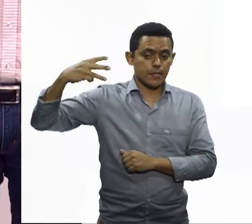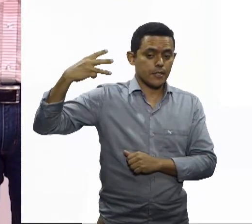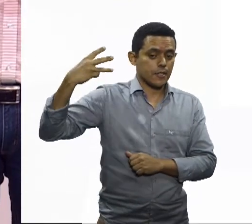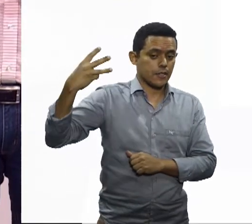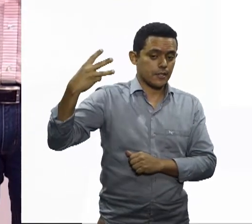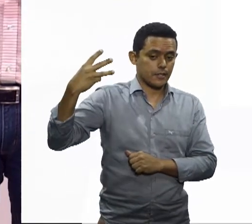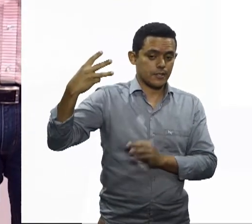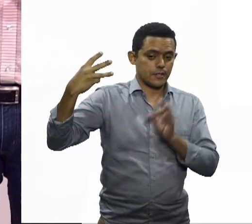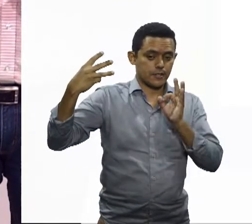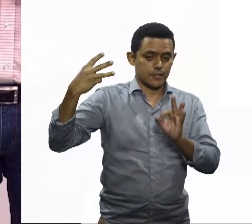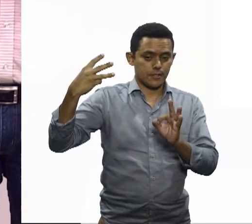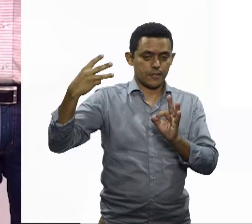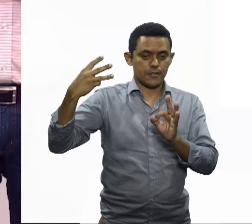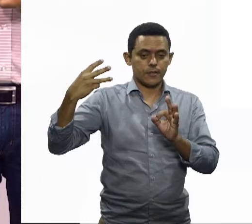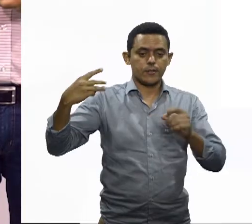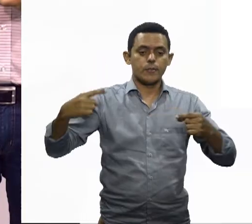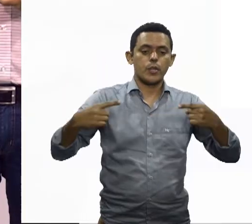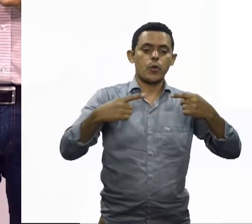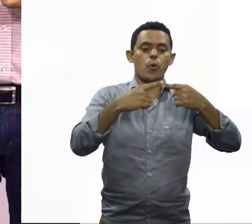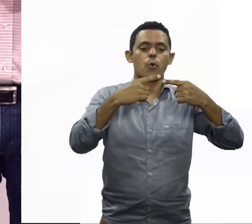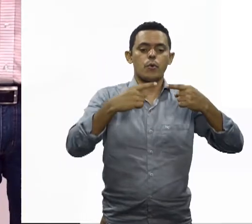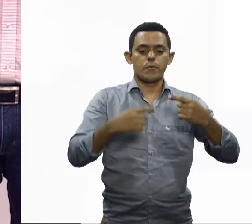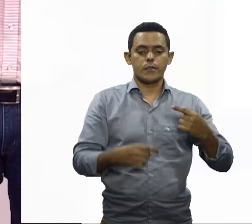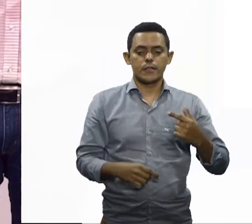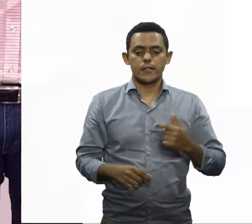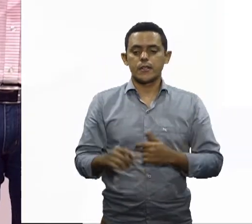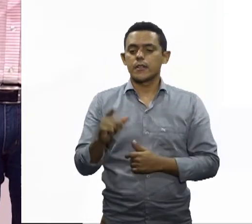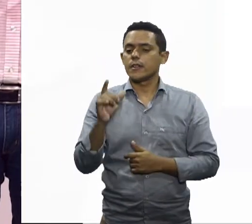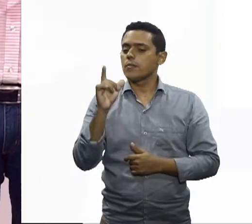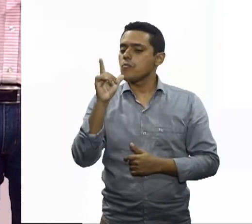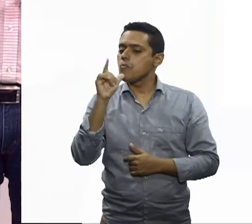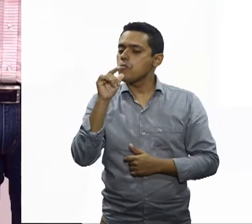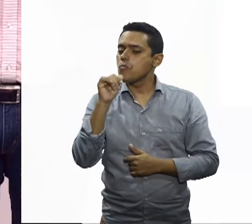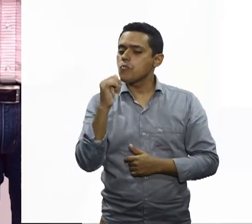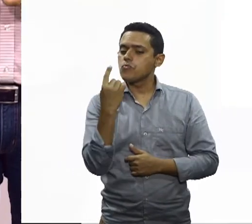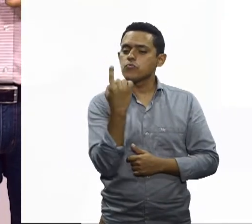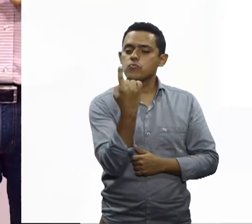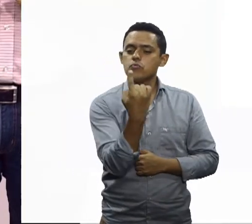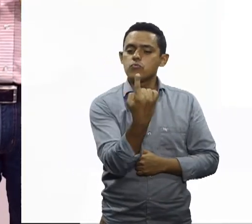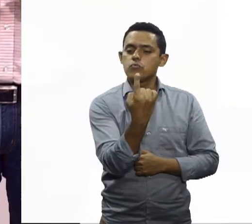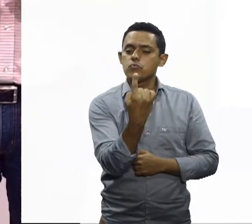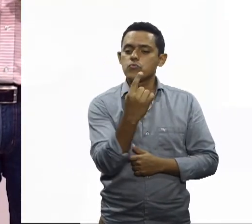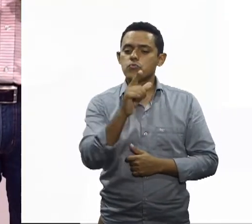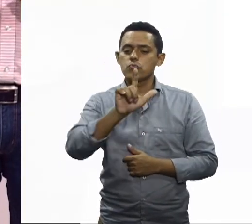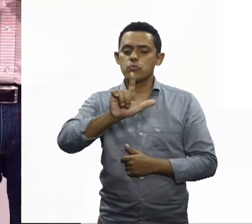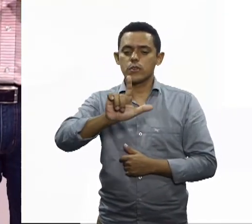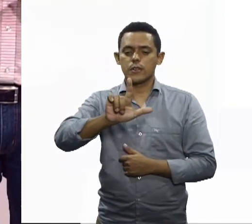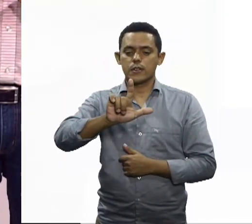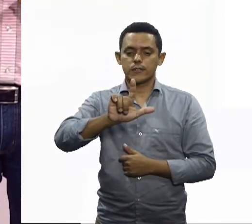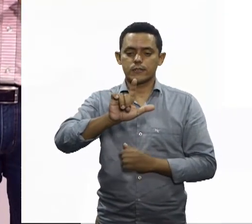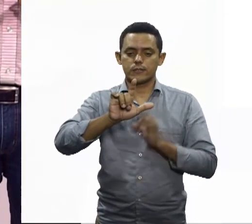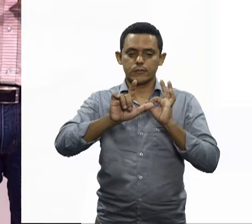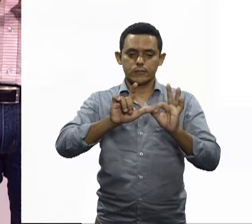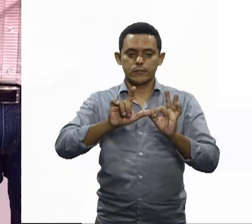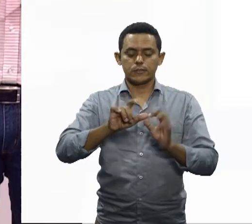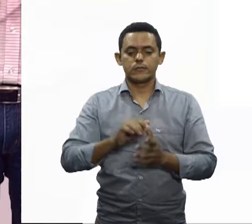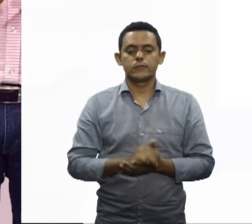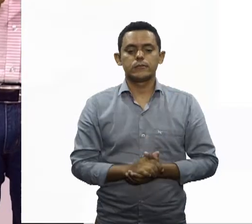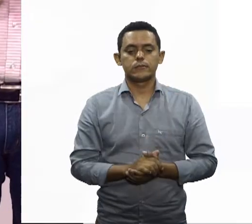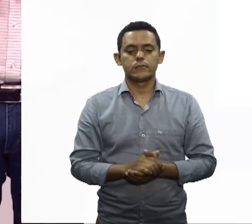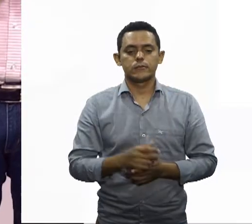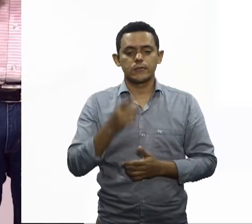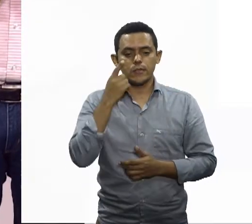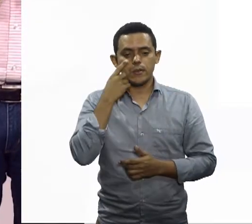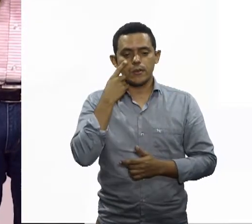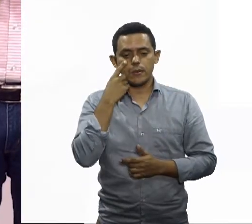que 1 decímetro cúbico equivale a 1 litro. Se eu tenho 1.000 decímetros cúbicos, eu tenho 1.000 litros. Como eu vou colocar aqui logo abaixo? Olha